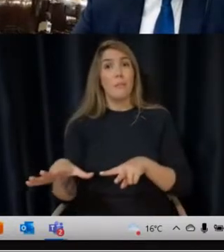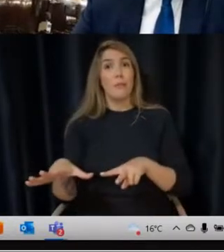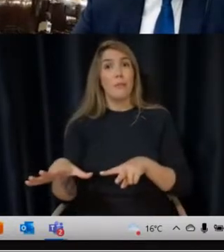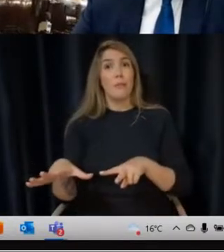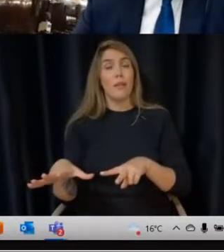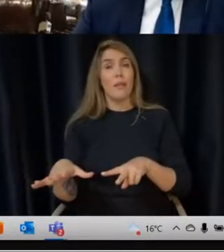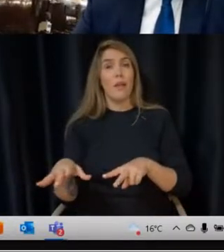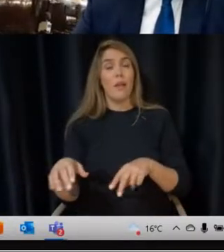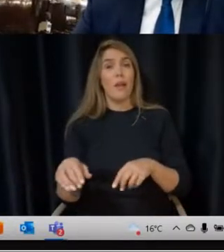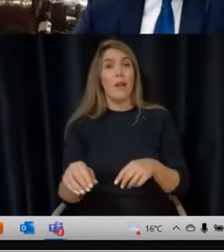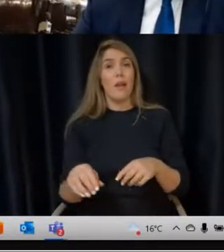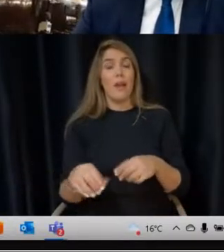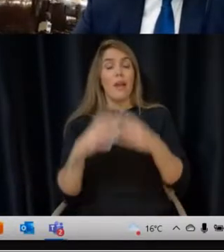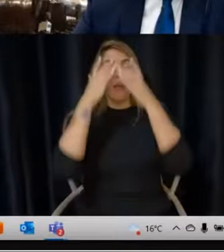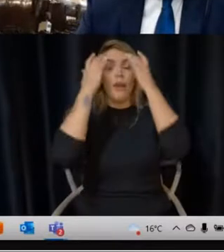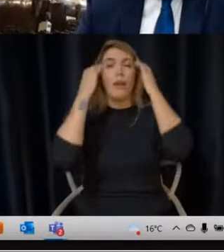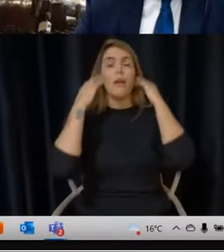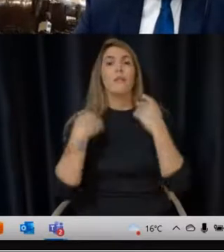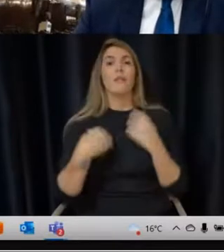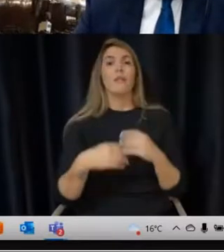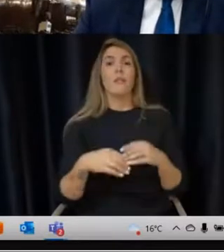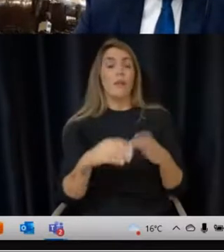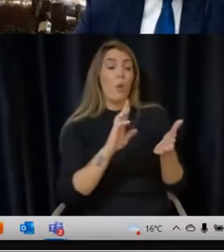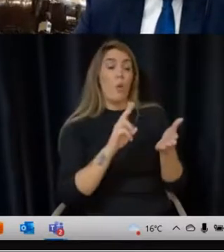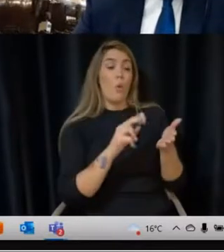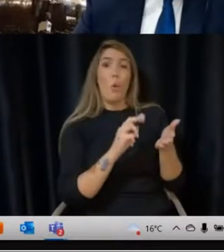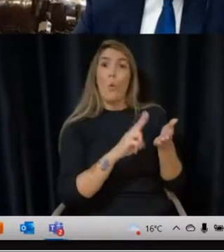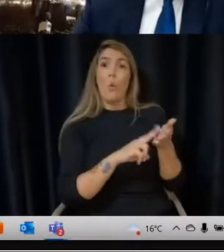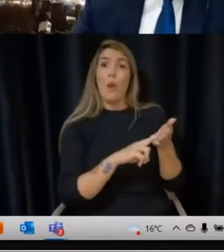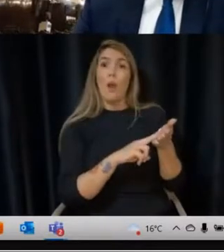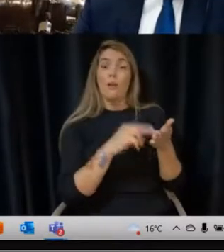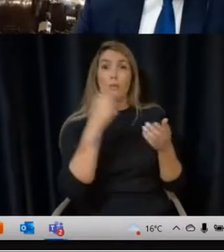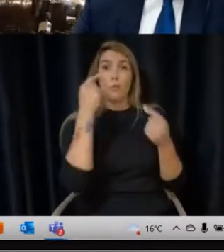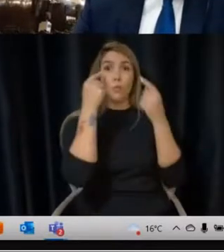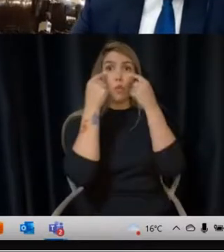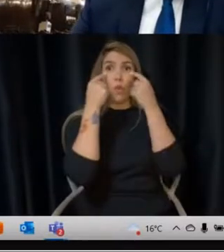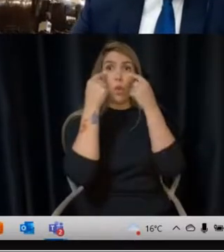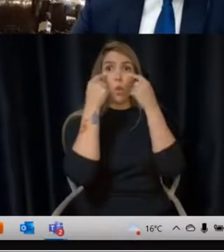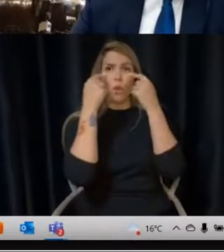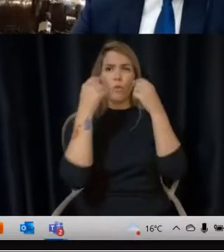de Sorocaba um cartão de doador de olhos para já deixar na carteira.